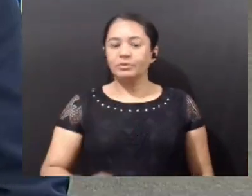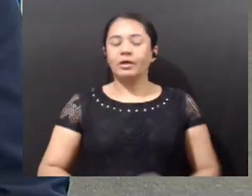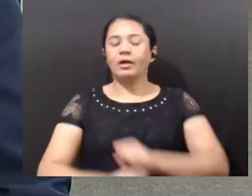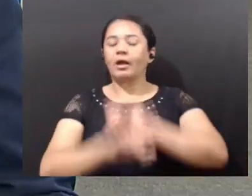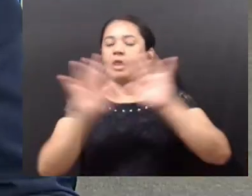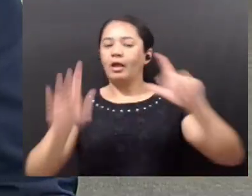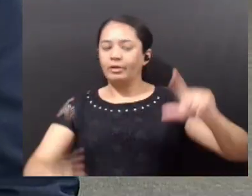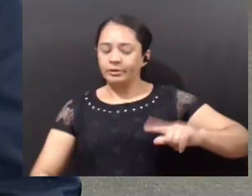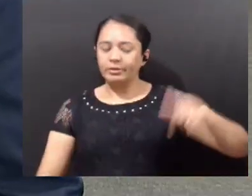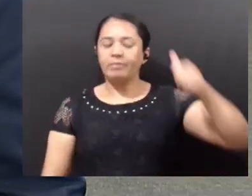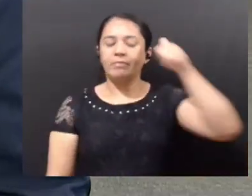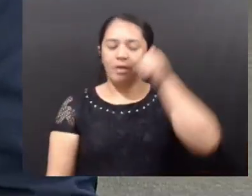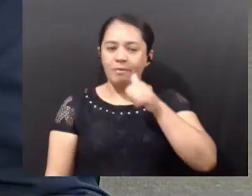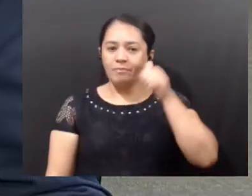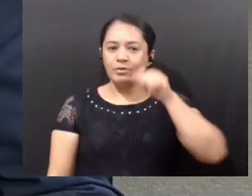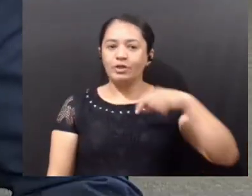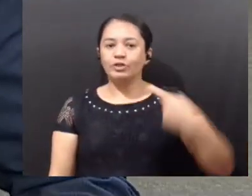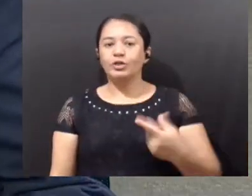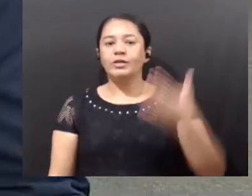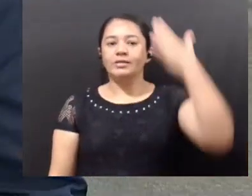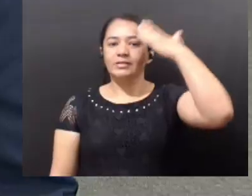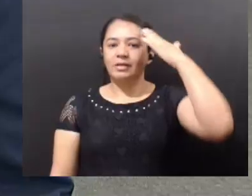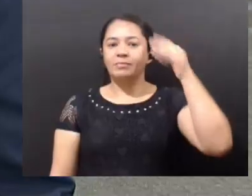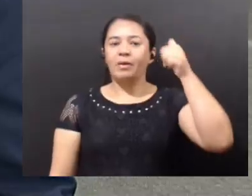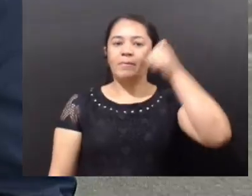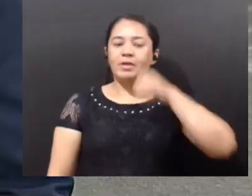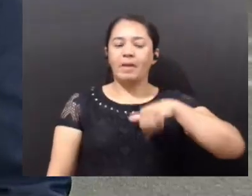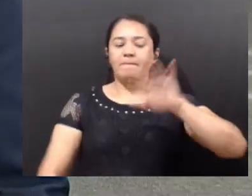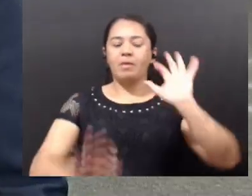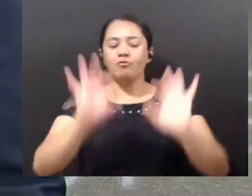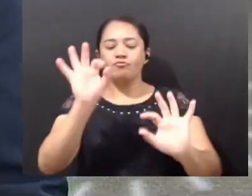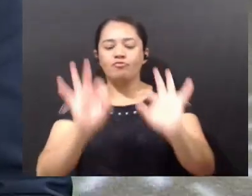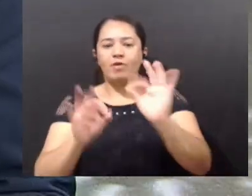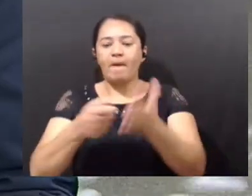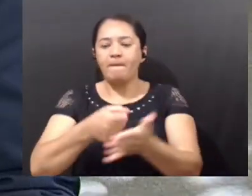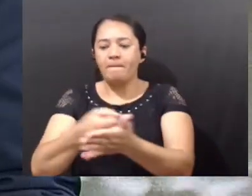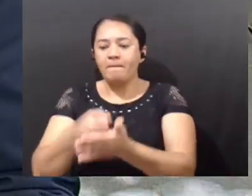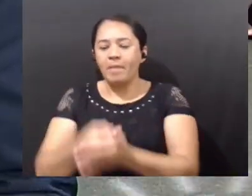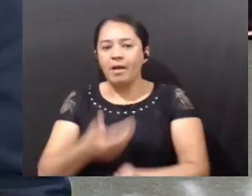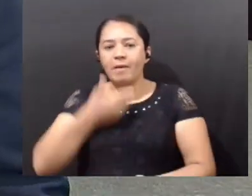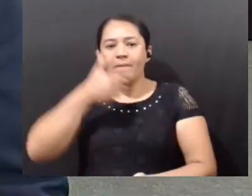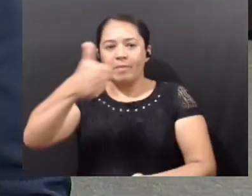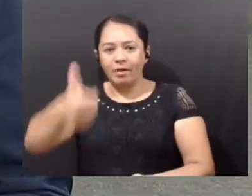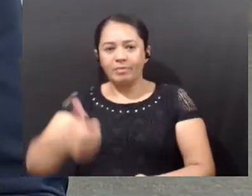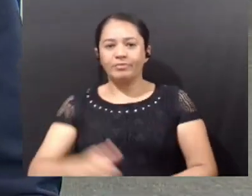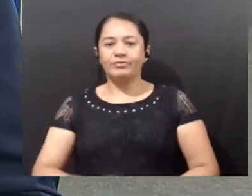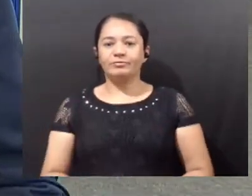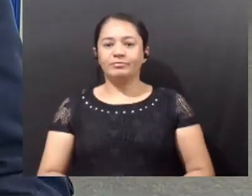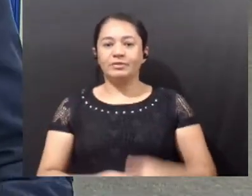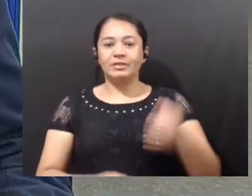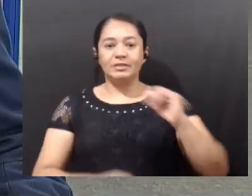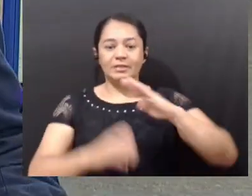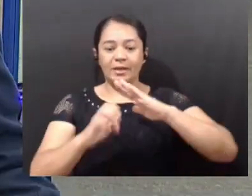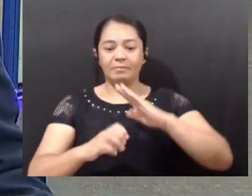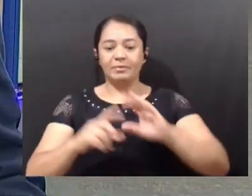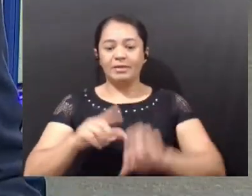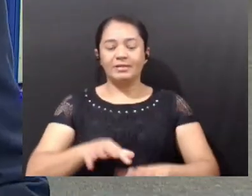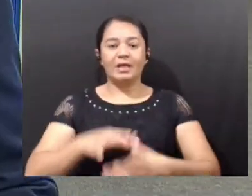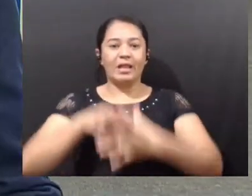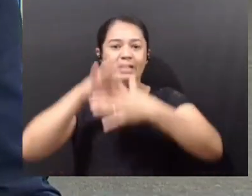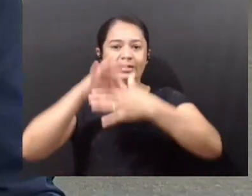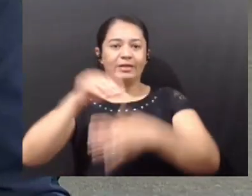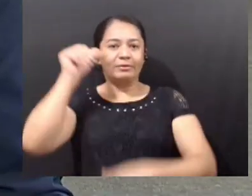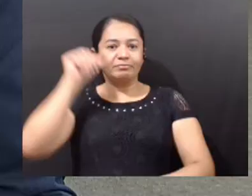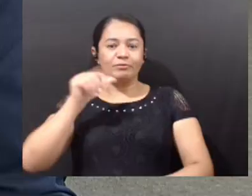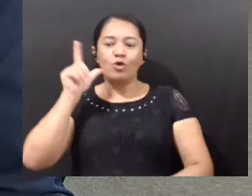sabe que mulher é mais organizada, paga melhor as suas dívidas, então se empresa liderada por mulher consegue 50%